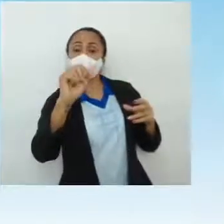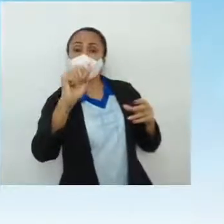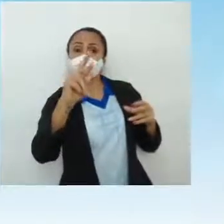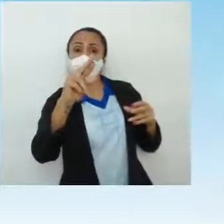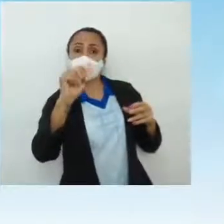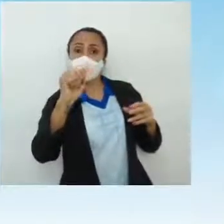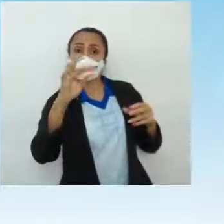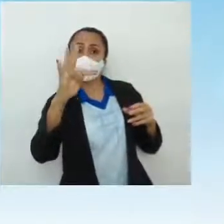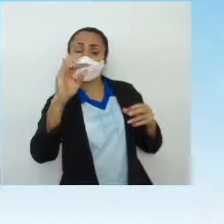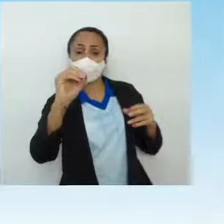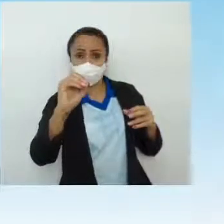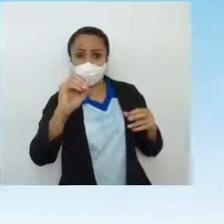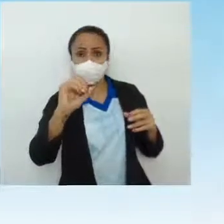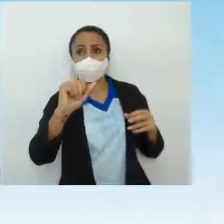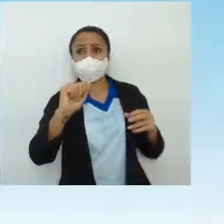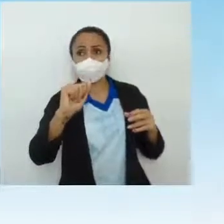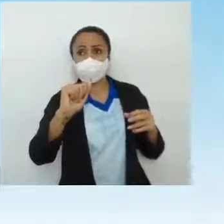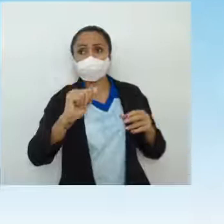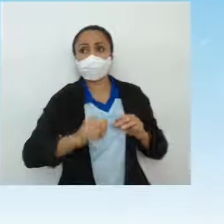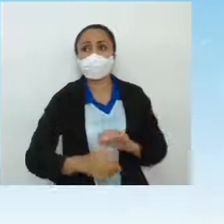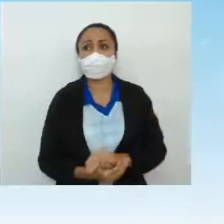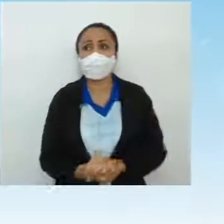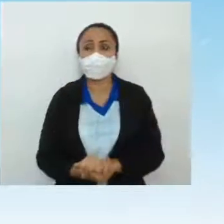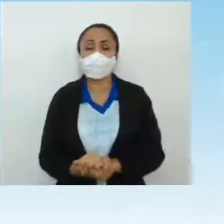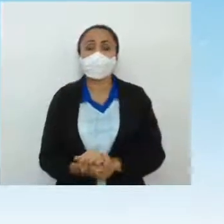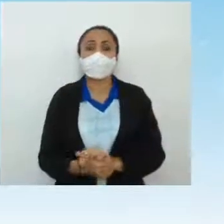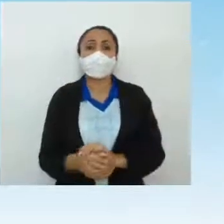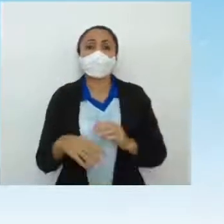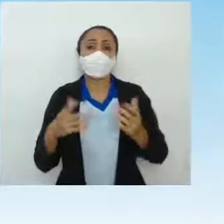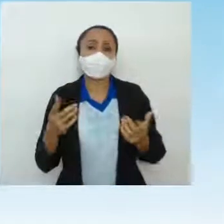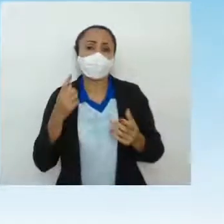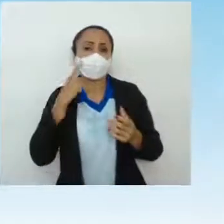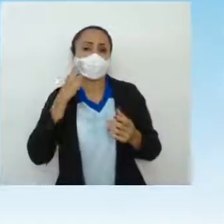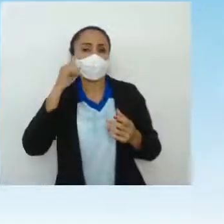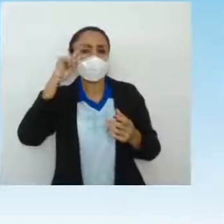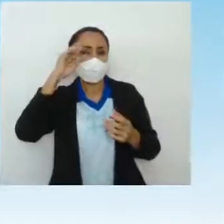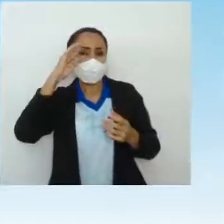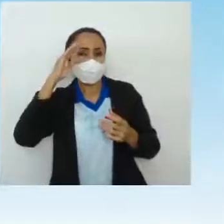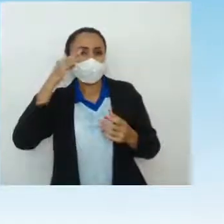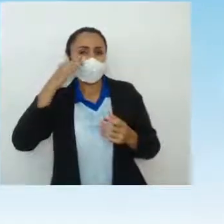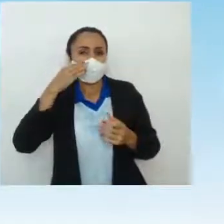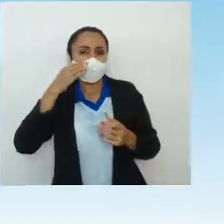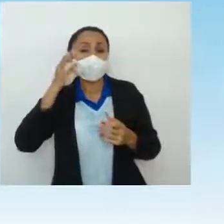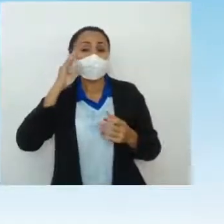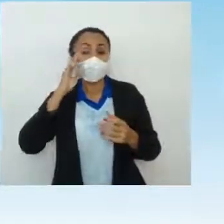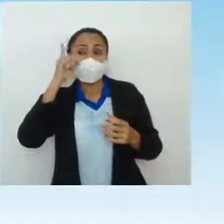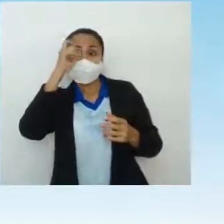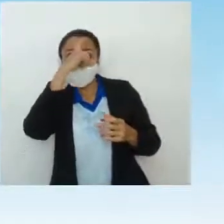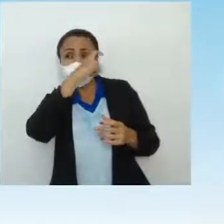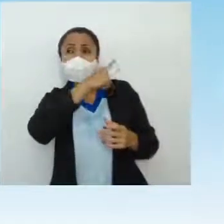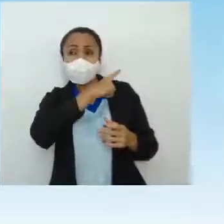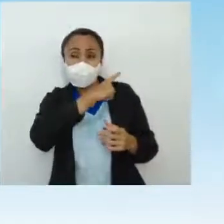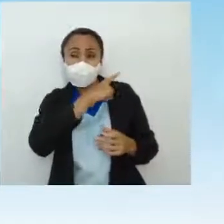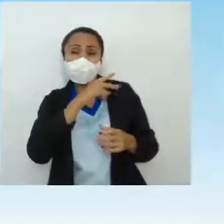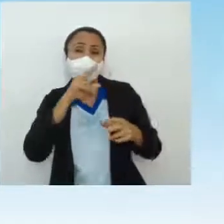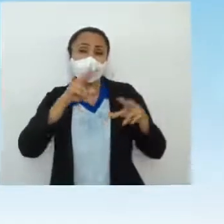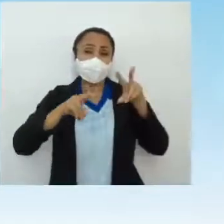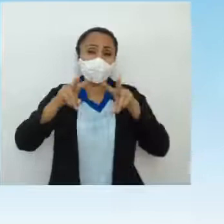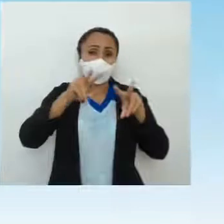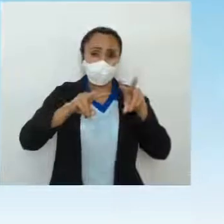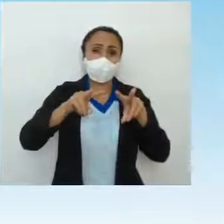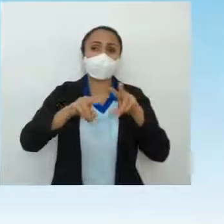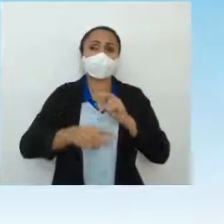já devem ter escutado, quando a visão ela está ali com uma certa dificuldade, que é a